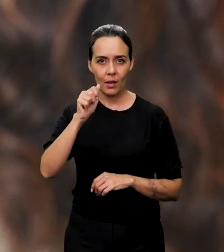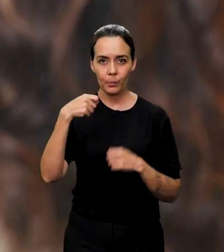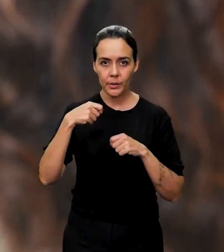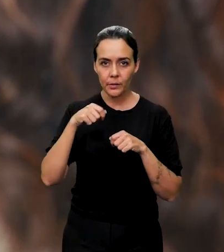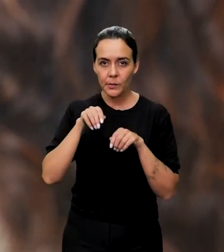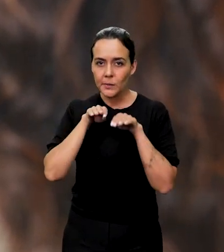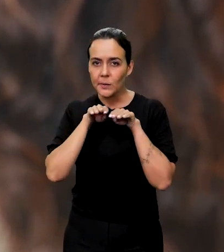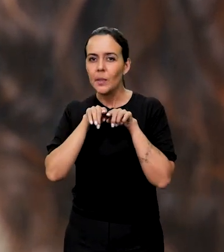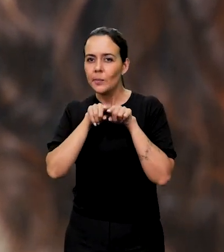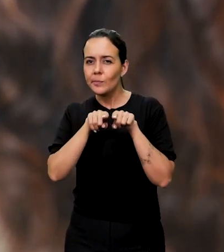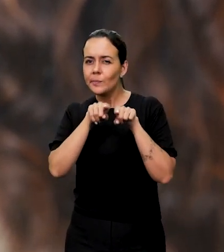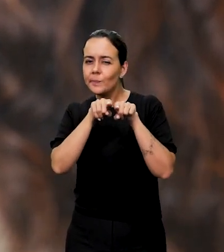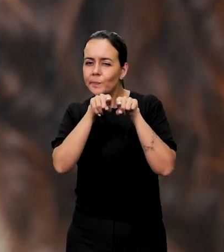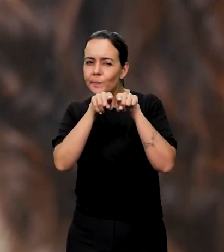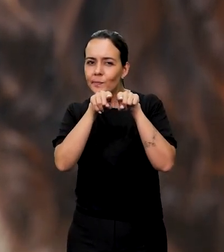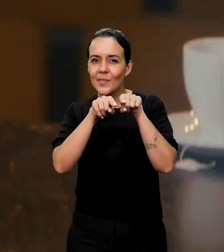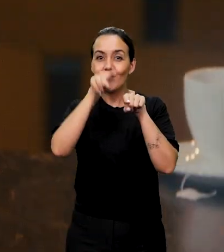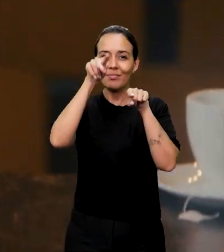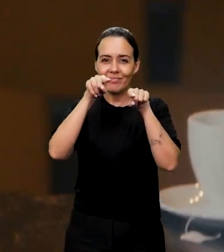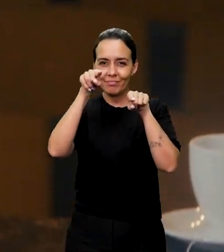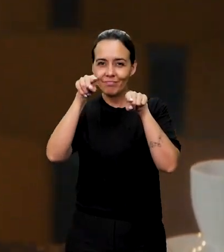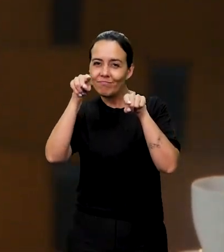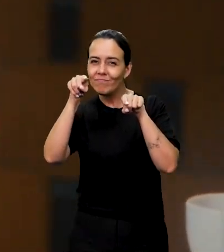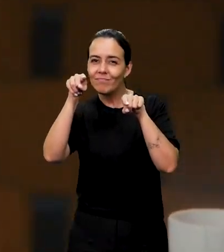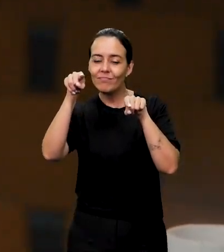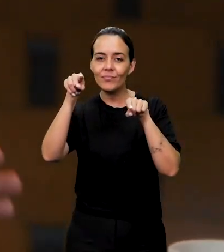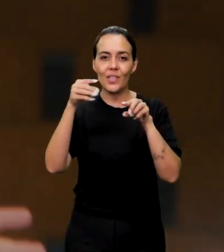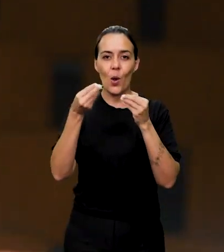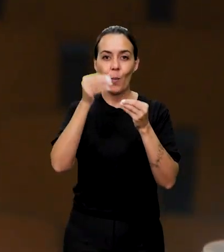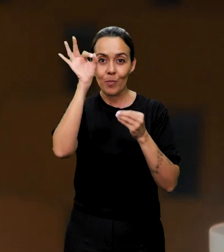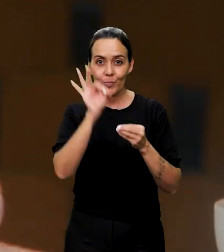ficar mantendo a linha média e no longo